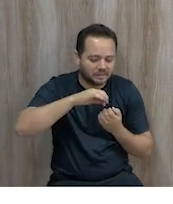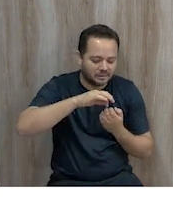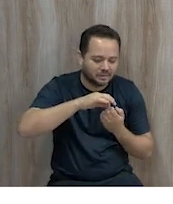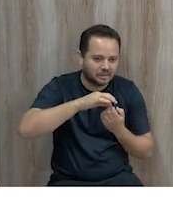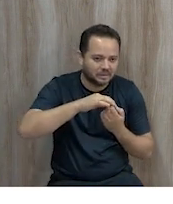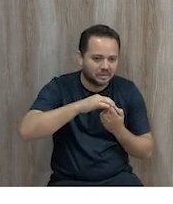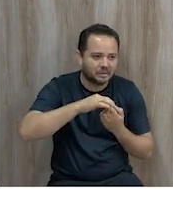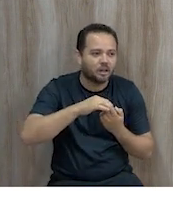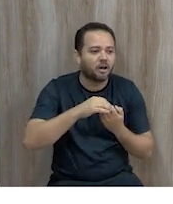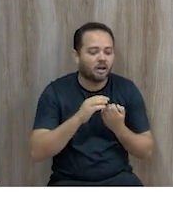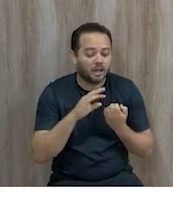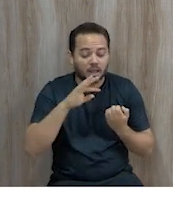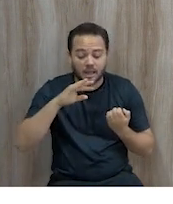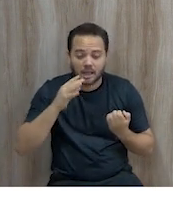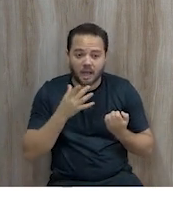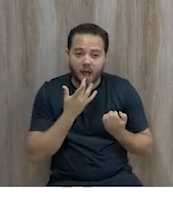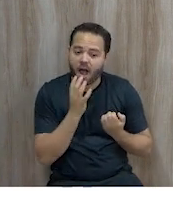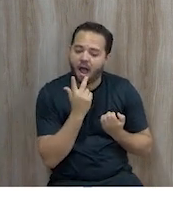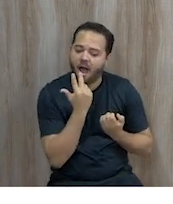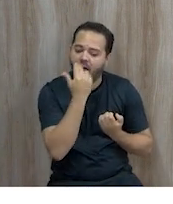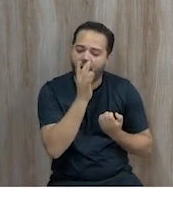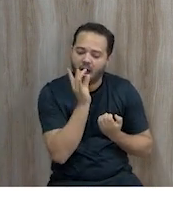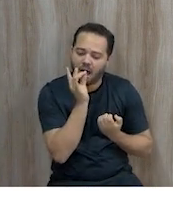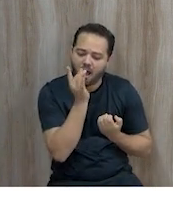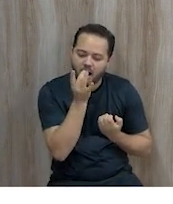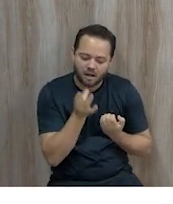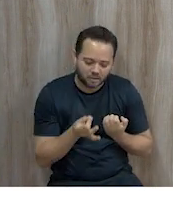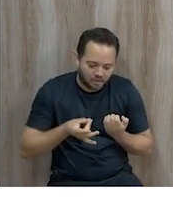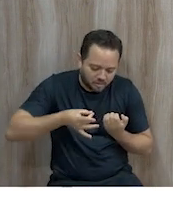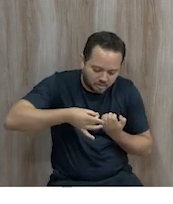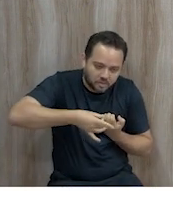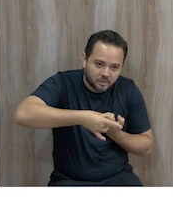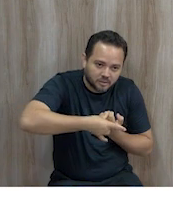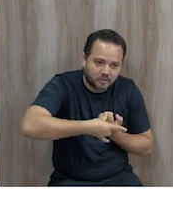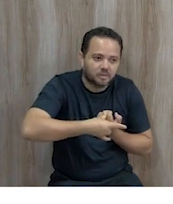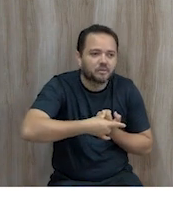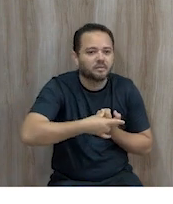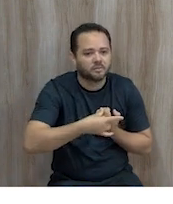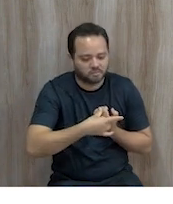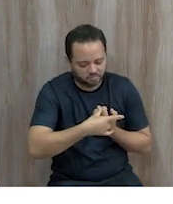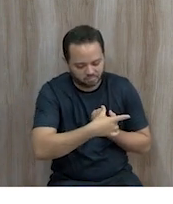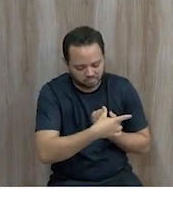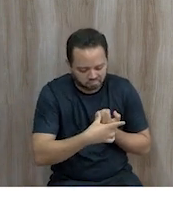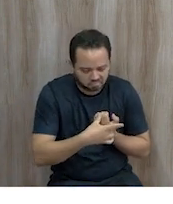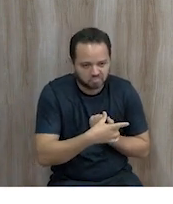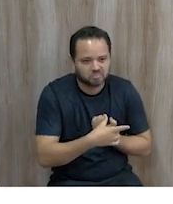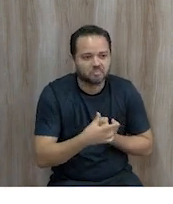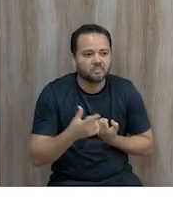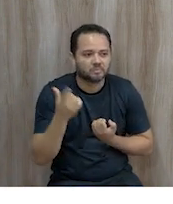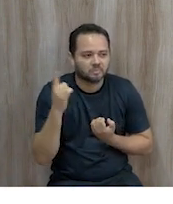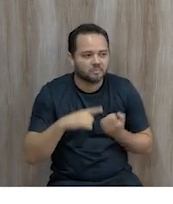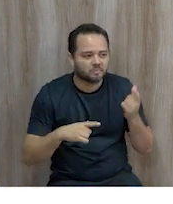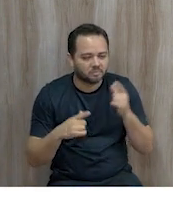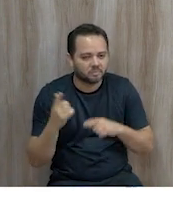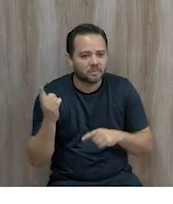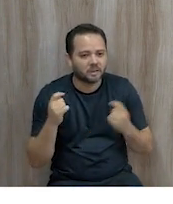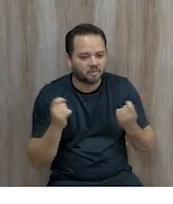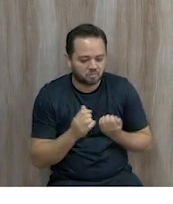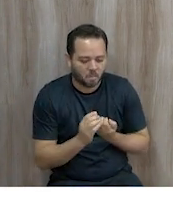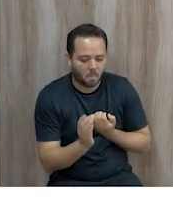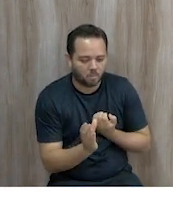enxerto de tecido conjuntivo para compensar aquela limitação do rebordo, tá? E aí a gente vai buscar ganhar o